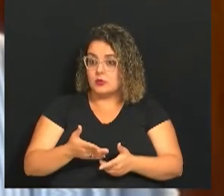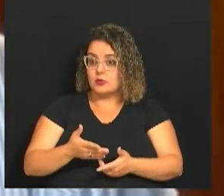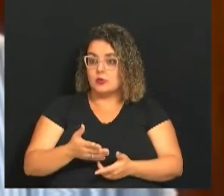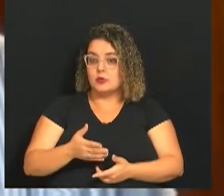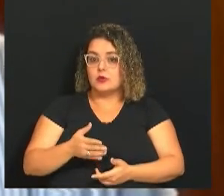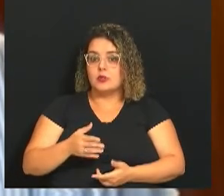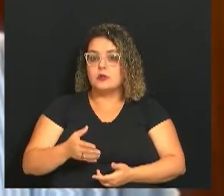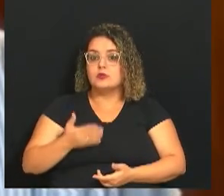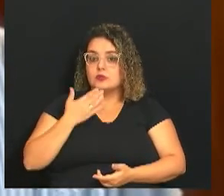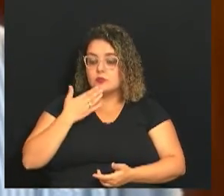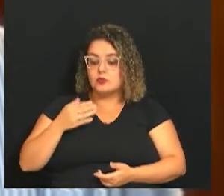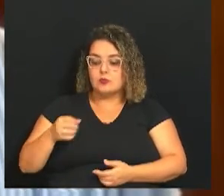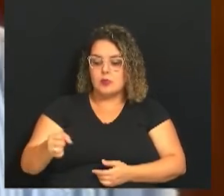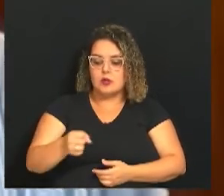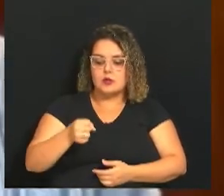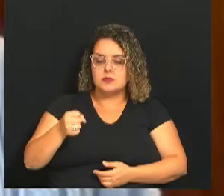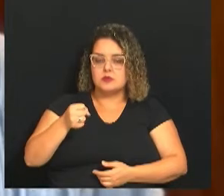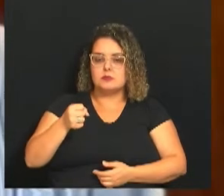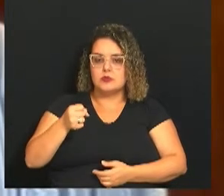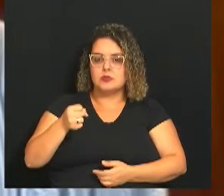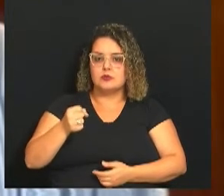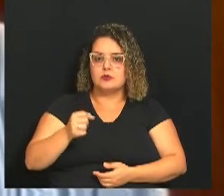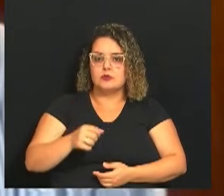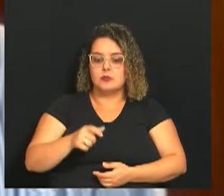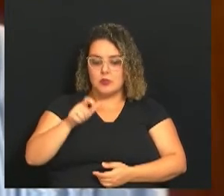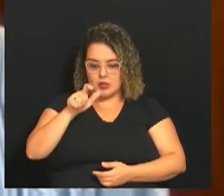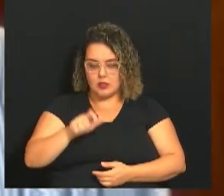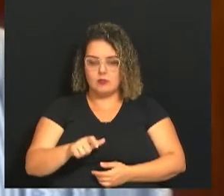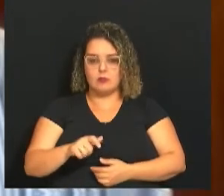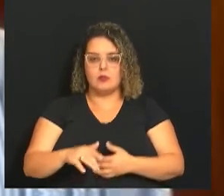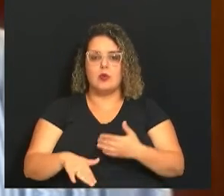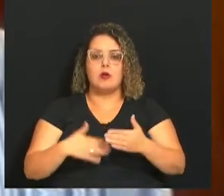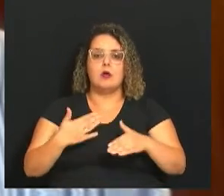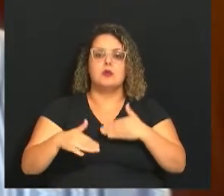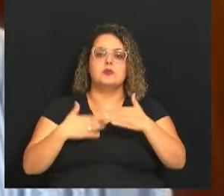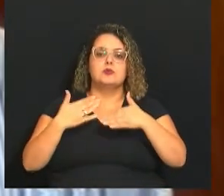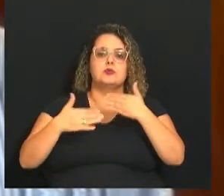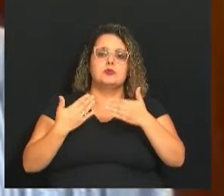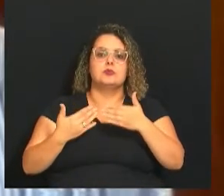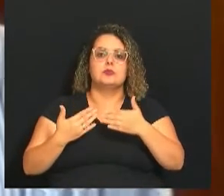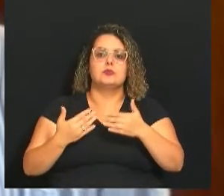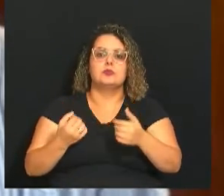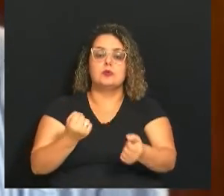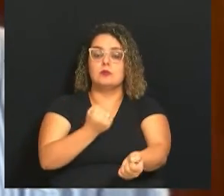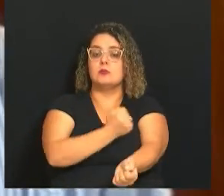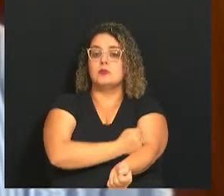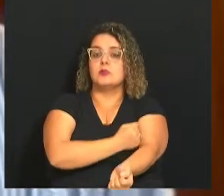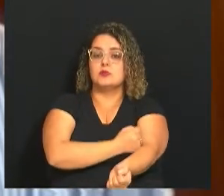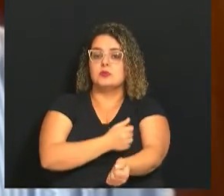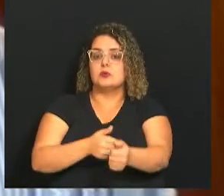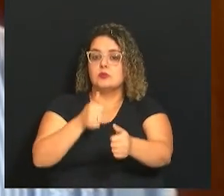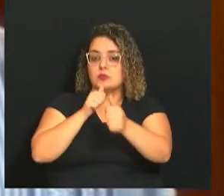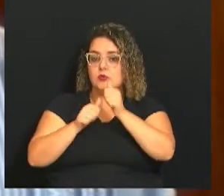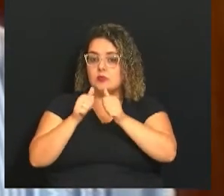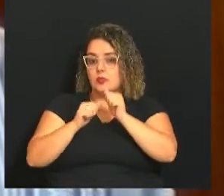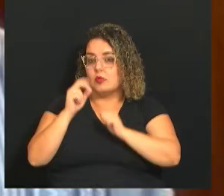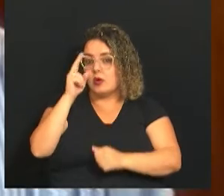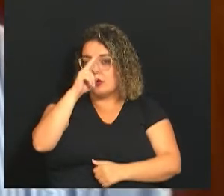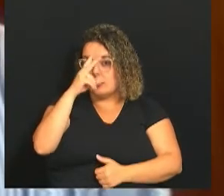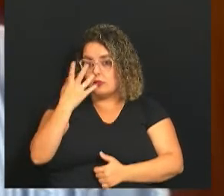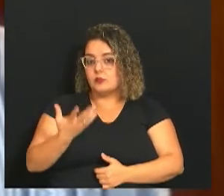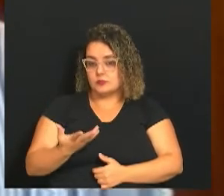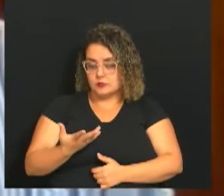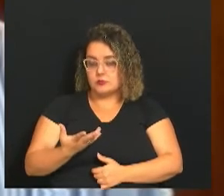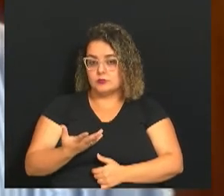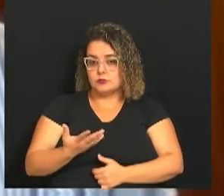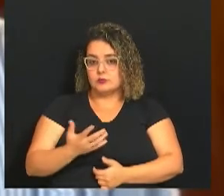cerveja. Essa pessoa desenvolveu a dependência do álcool, né, a ponto de